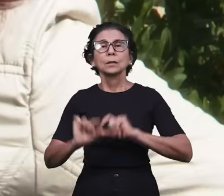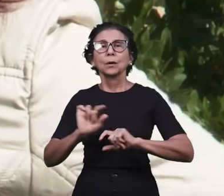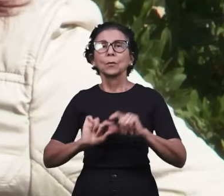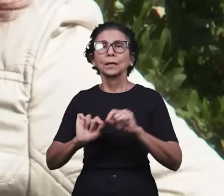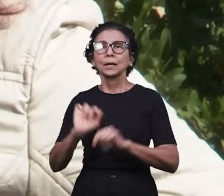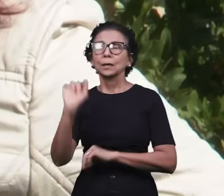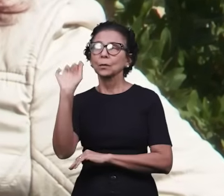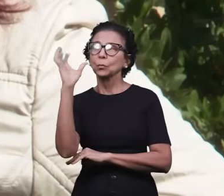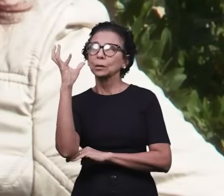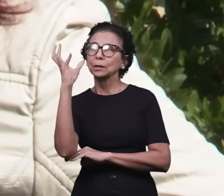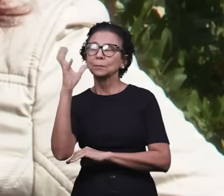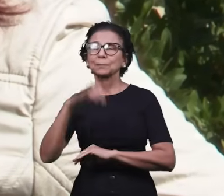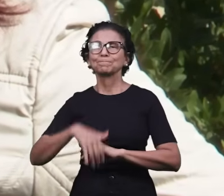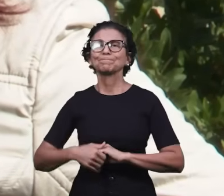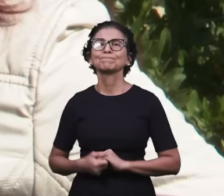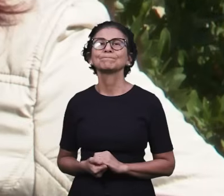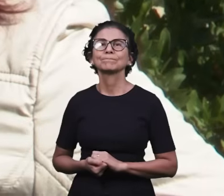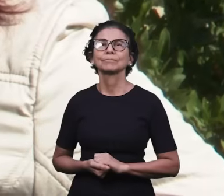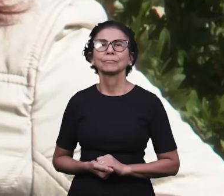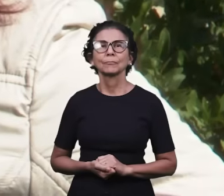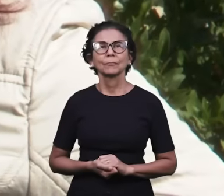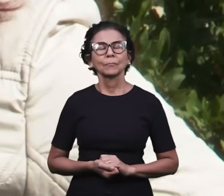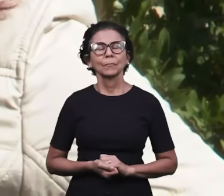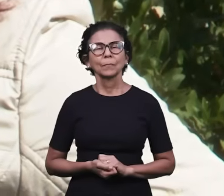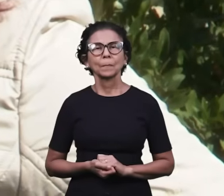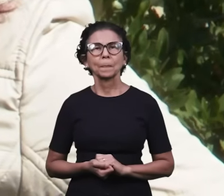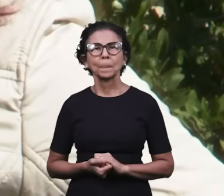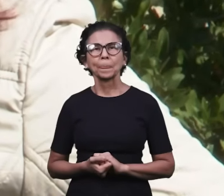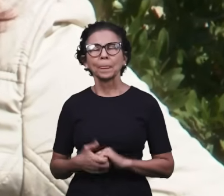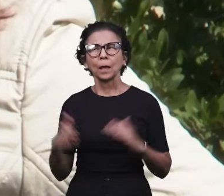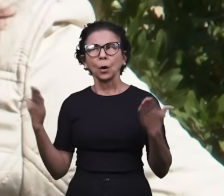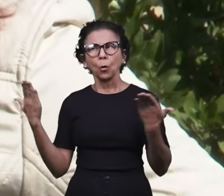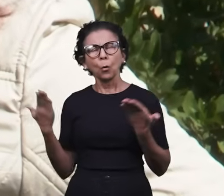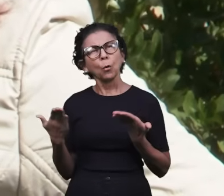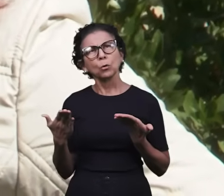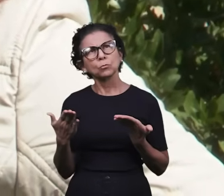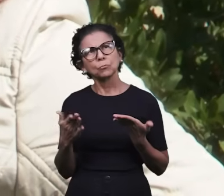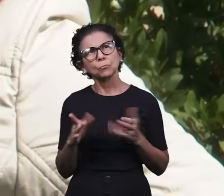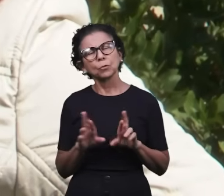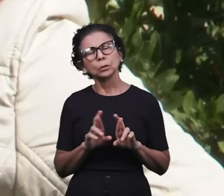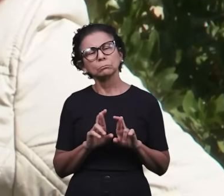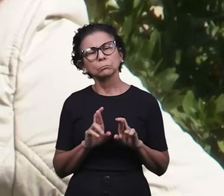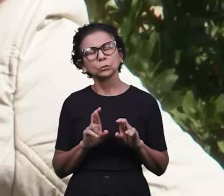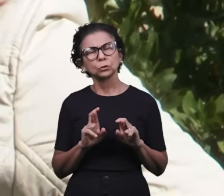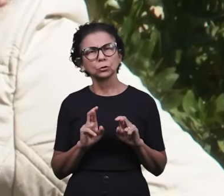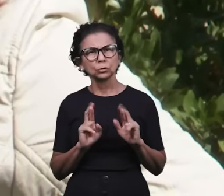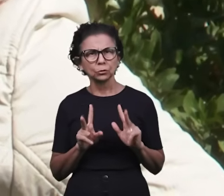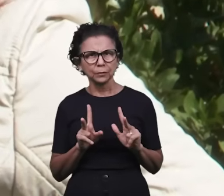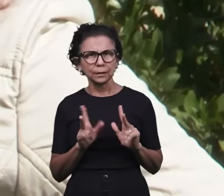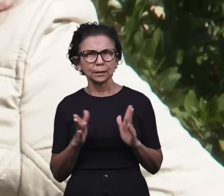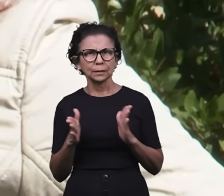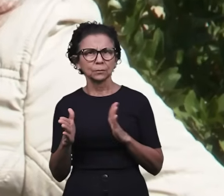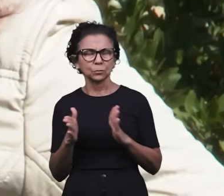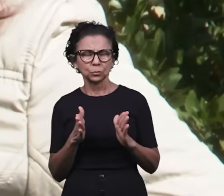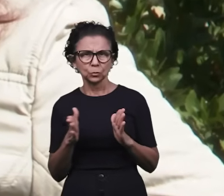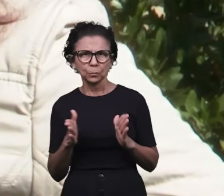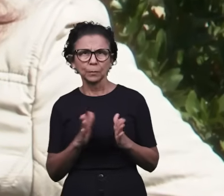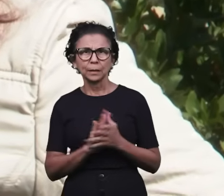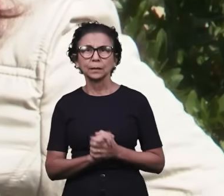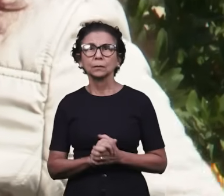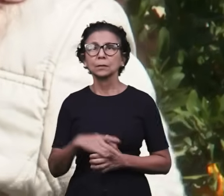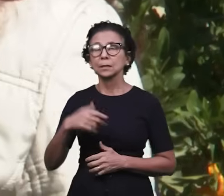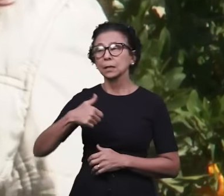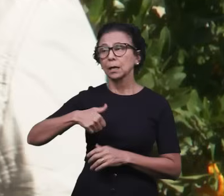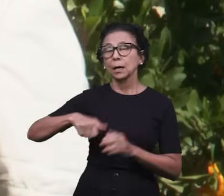passado estava muito úmido, né, muita chuva no período da florada, né, que pode fazer com que